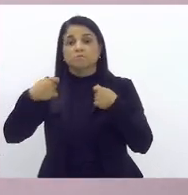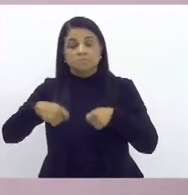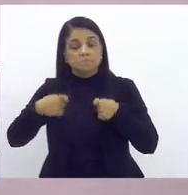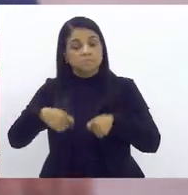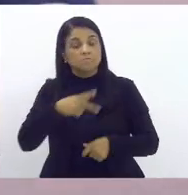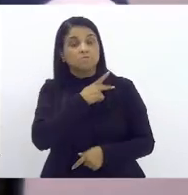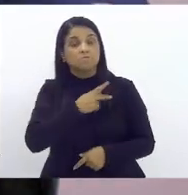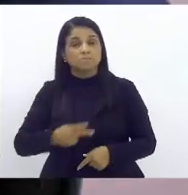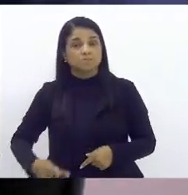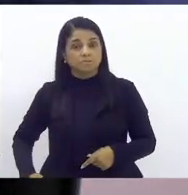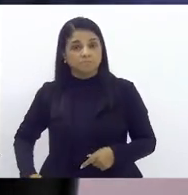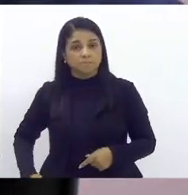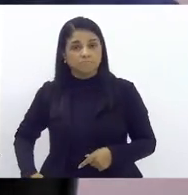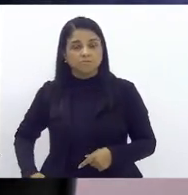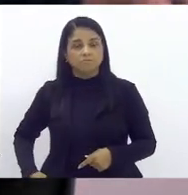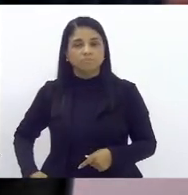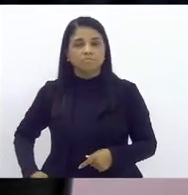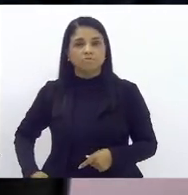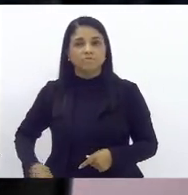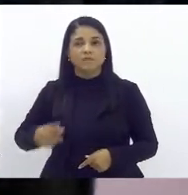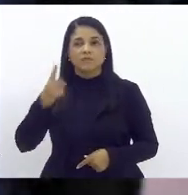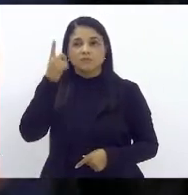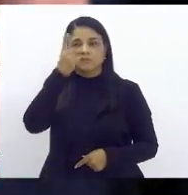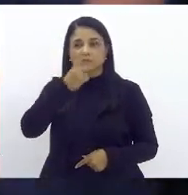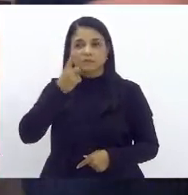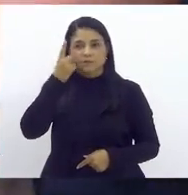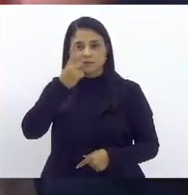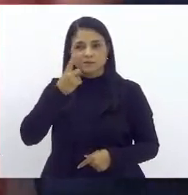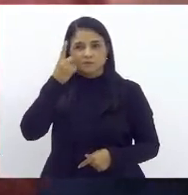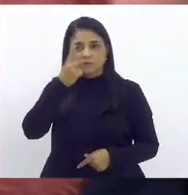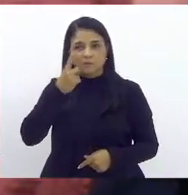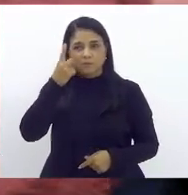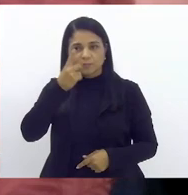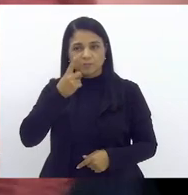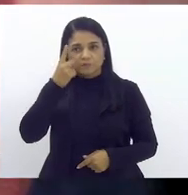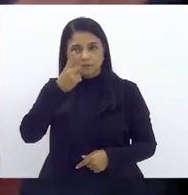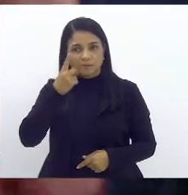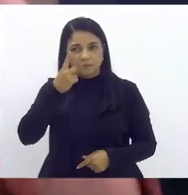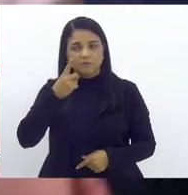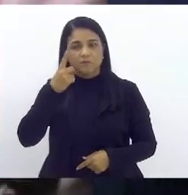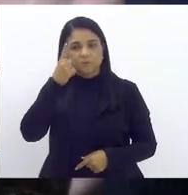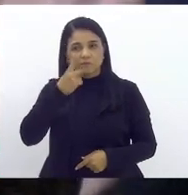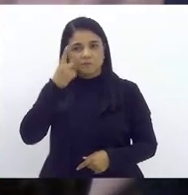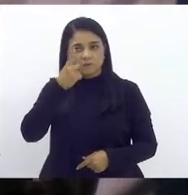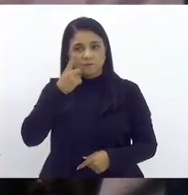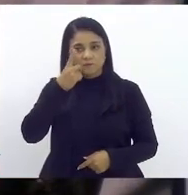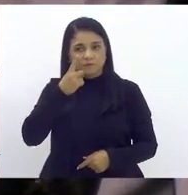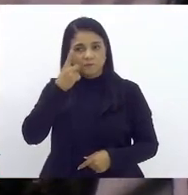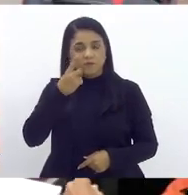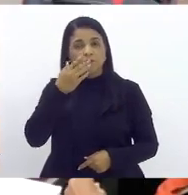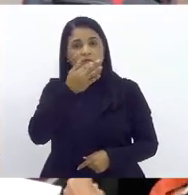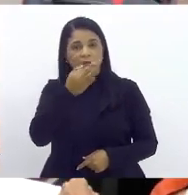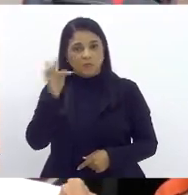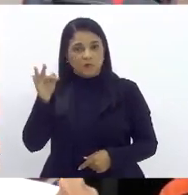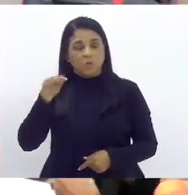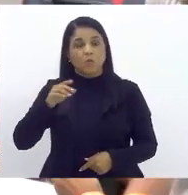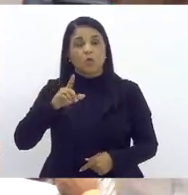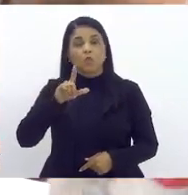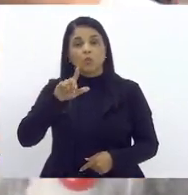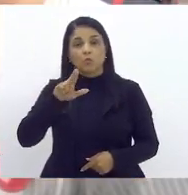presidida pelo... Qual é o nome dele mesmo? Rui Falcão, pelo deputado federal do PT, Rui